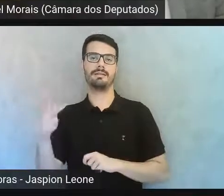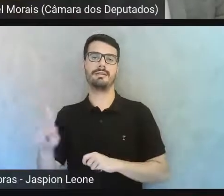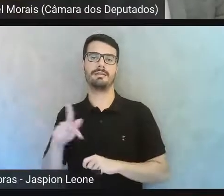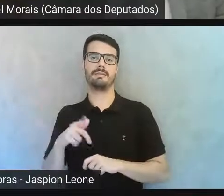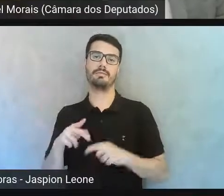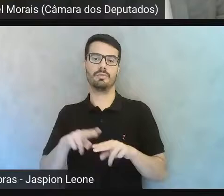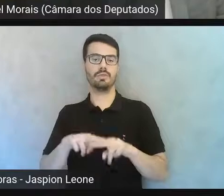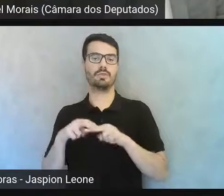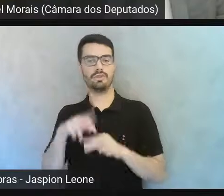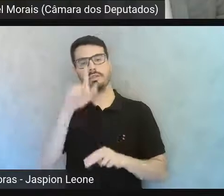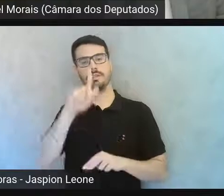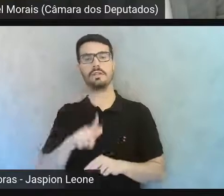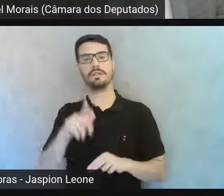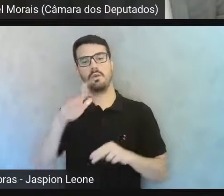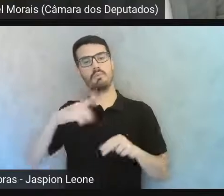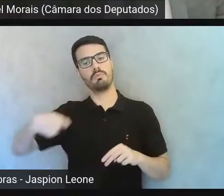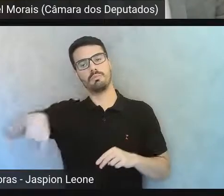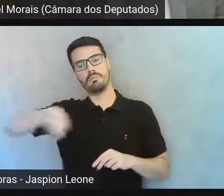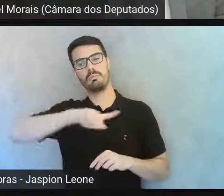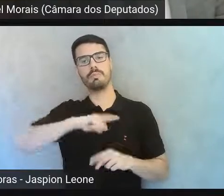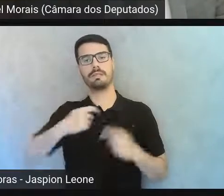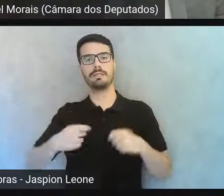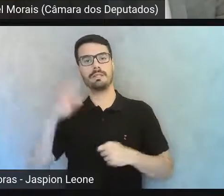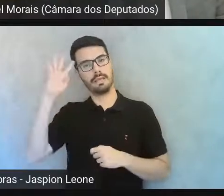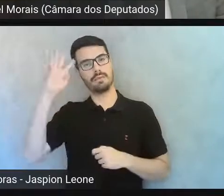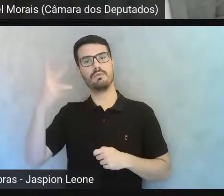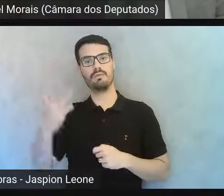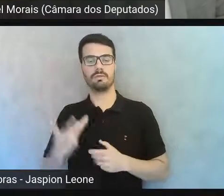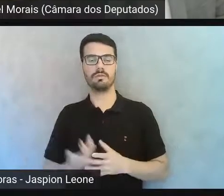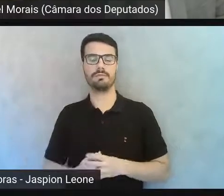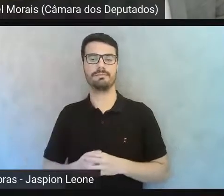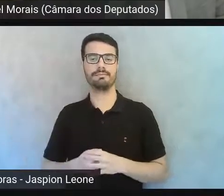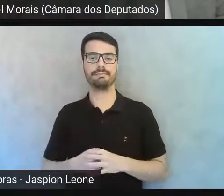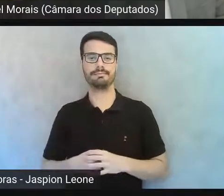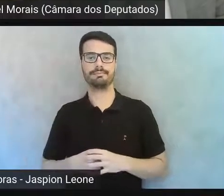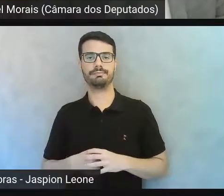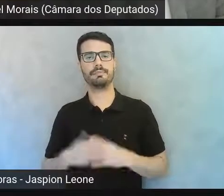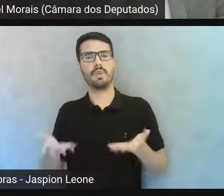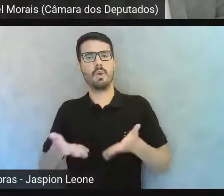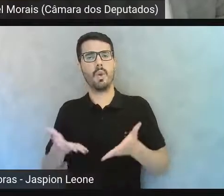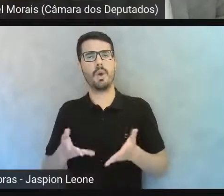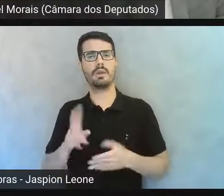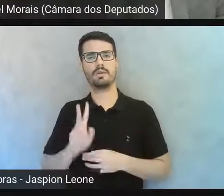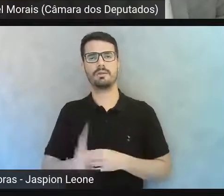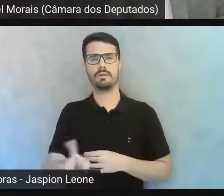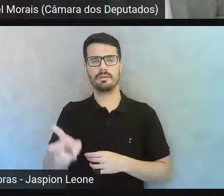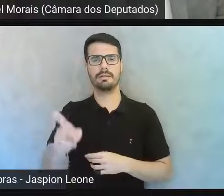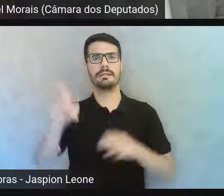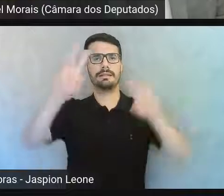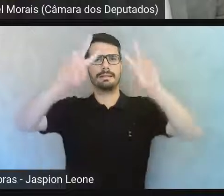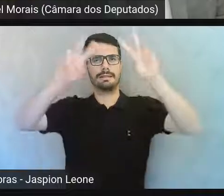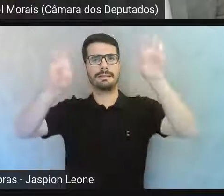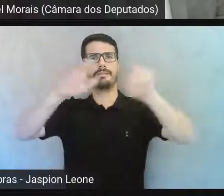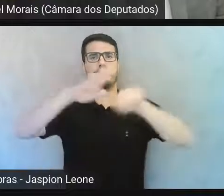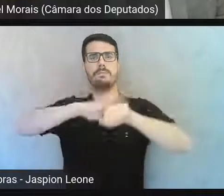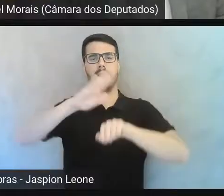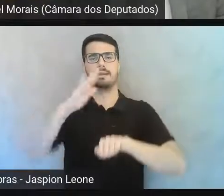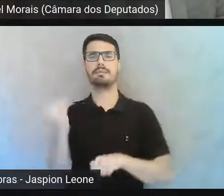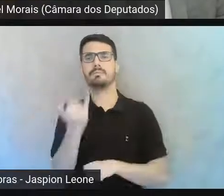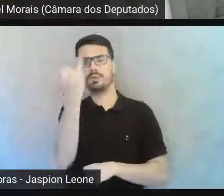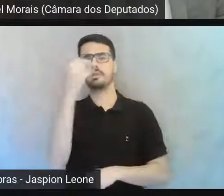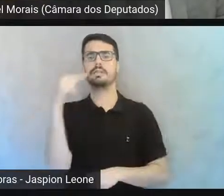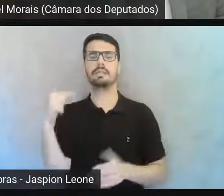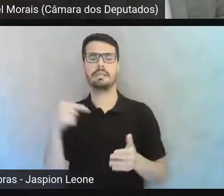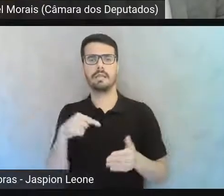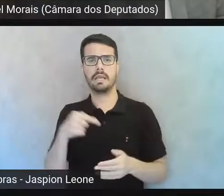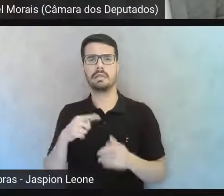Não, excelente. Agora, dando seguimento, eu acho que é uma das temáticas que mais importante nesse